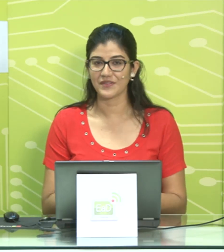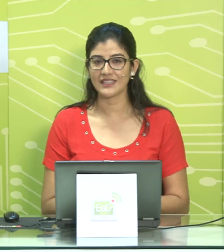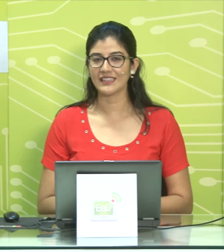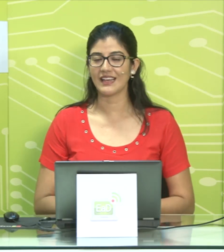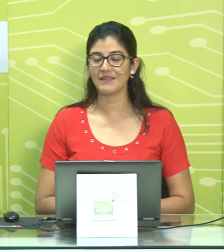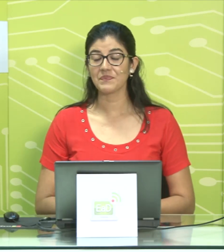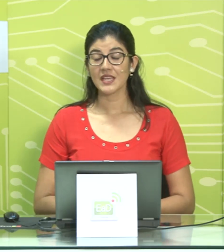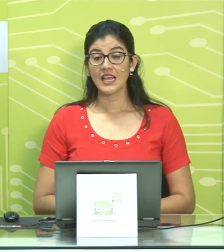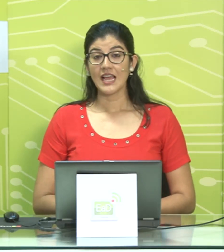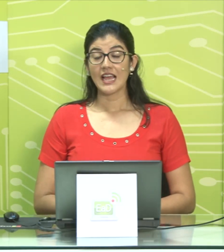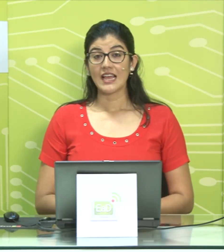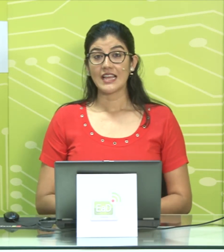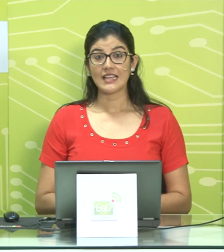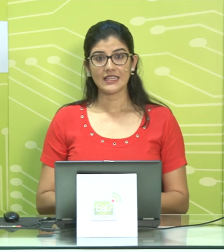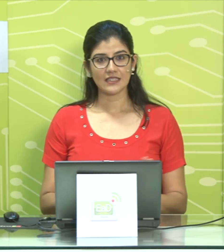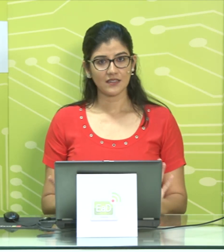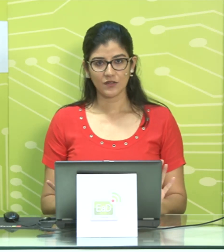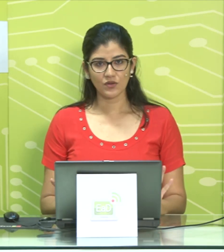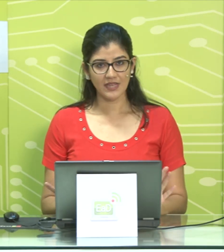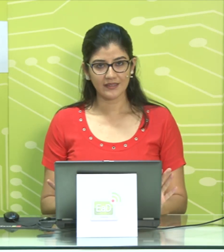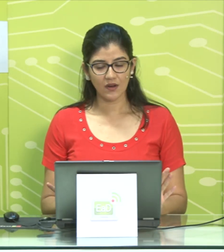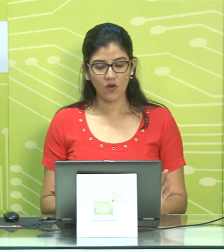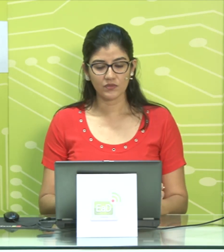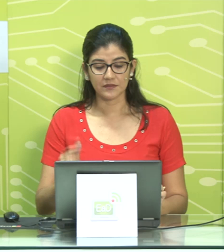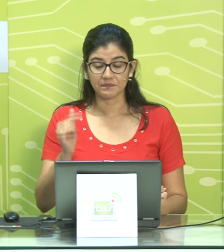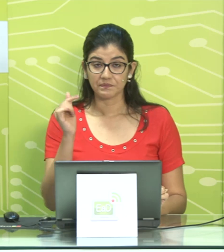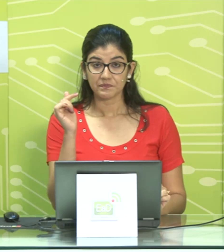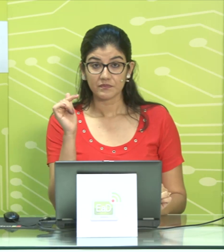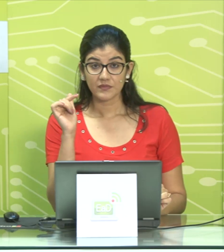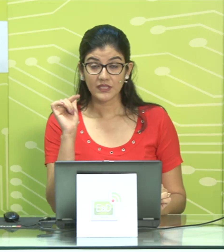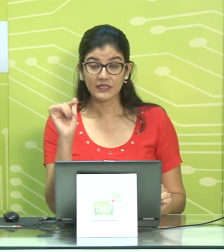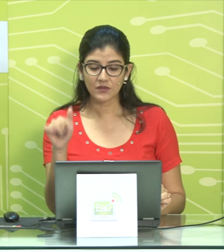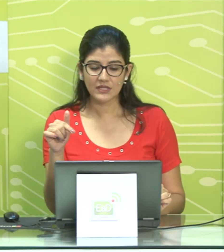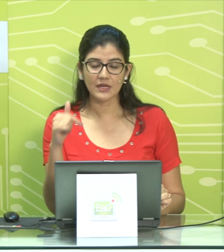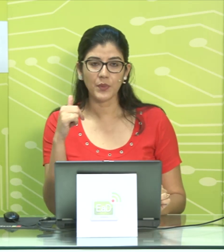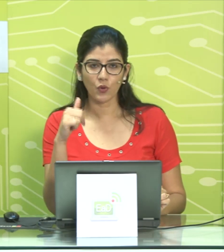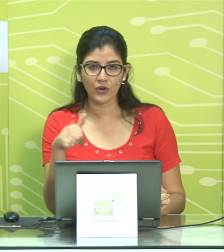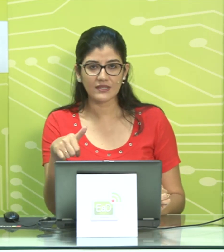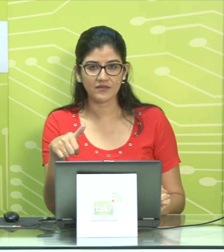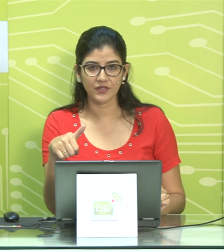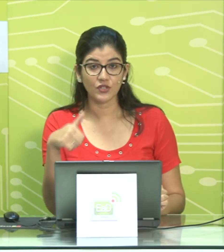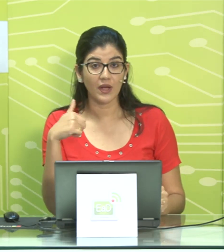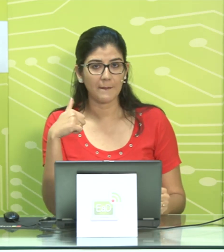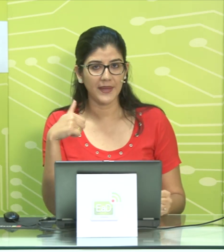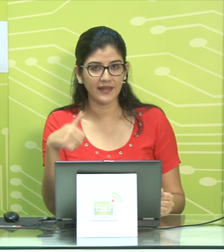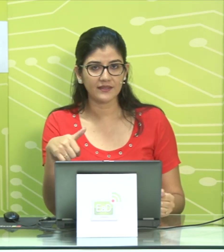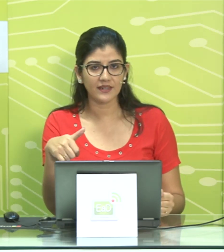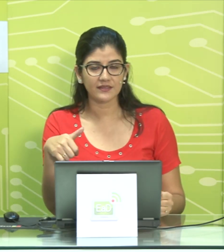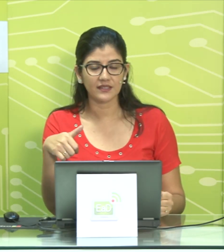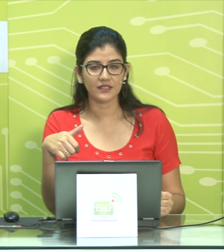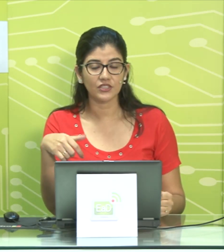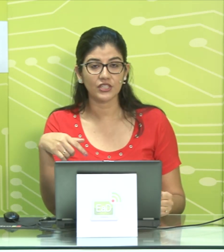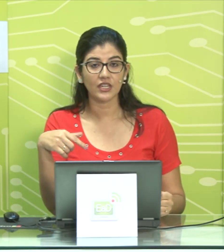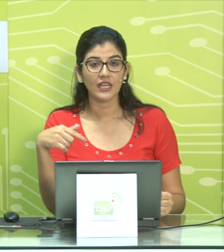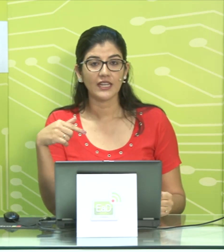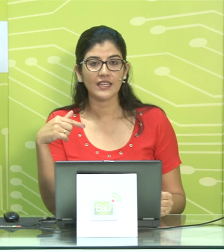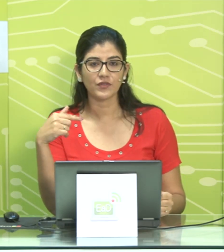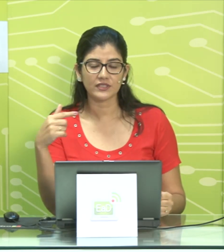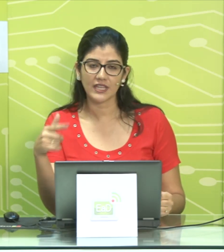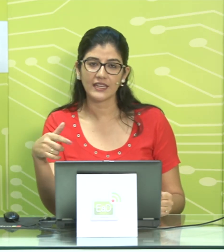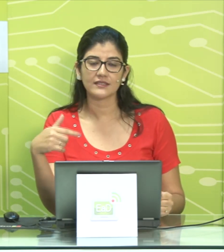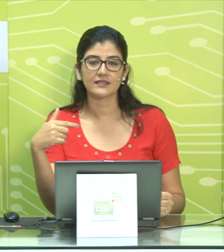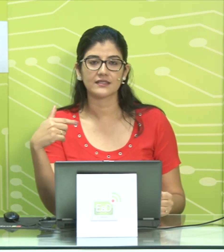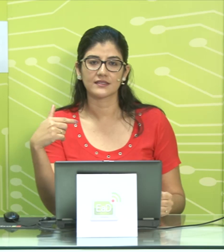na vida lá, e consegue dar conta. Então, assim, procura esse vídeo, é bem interessante,